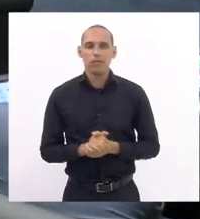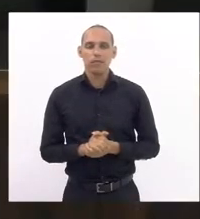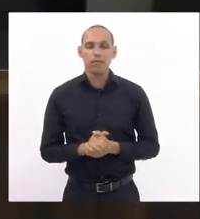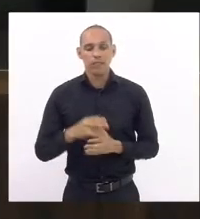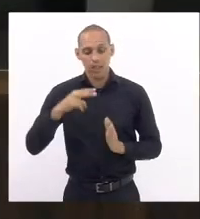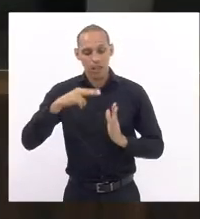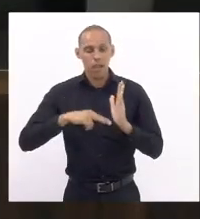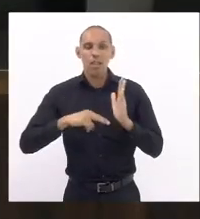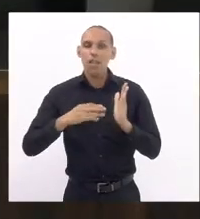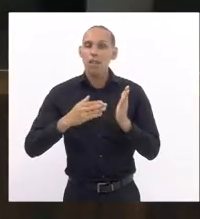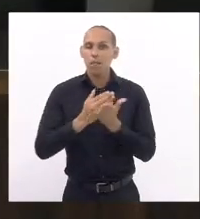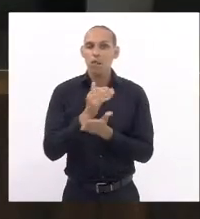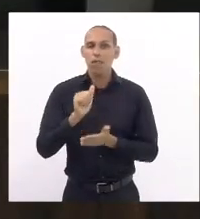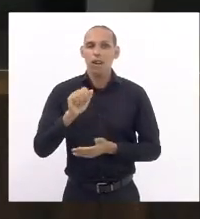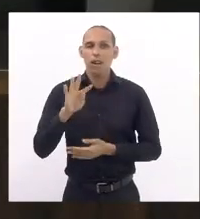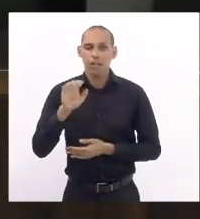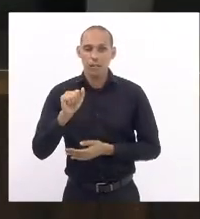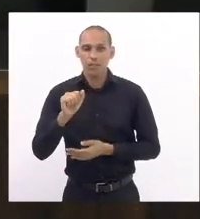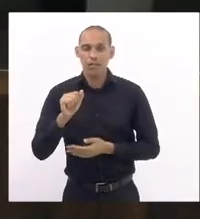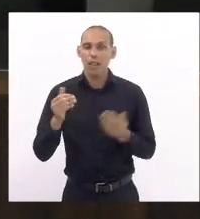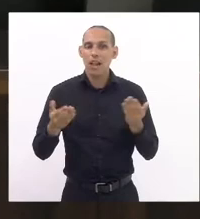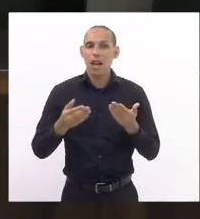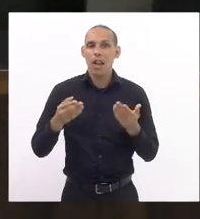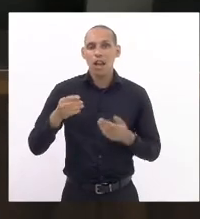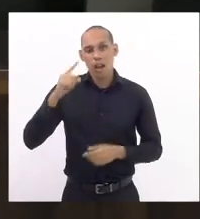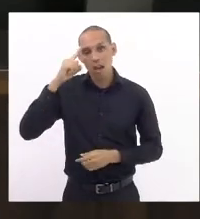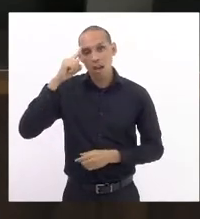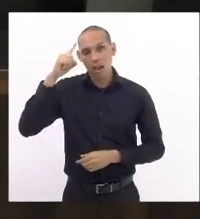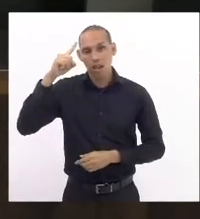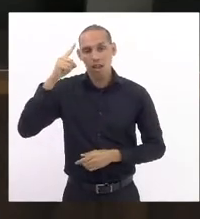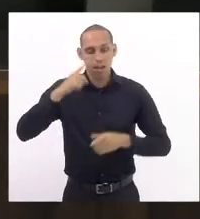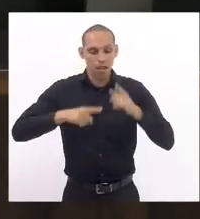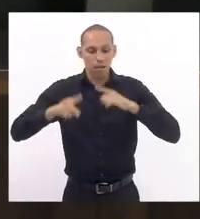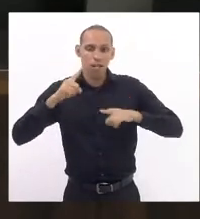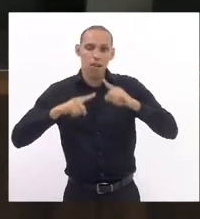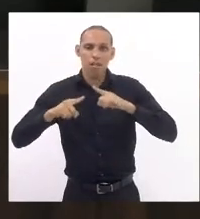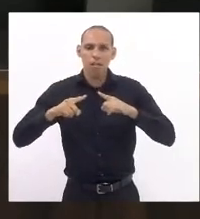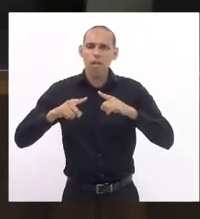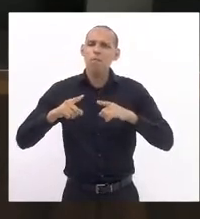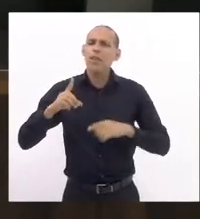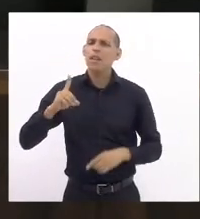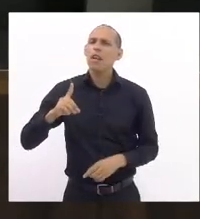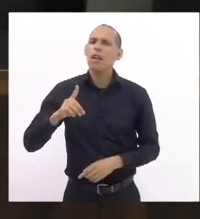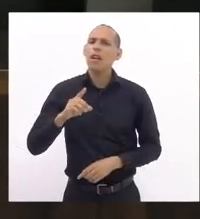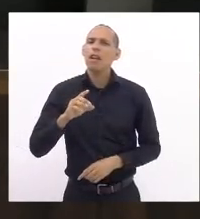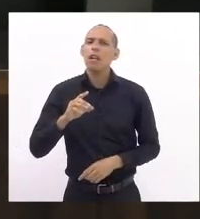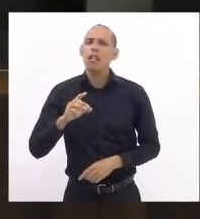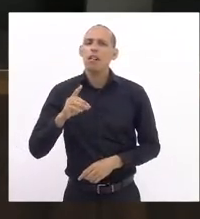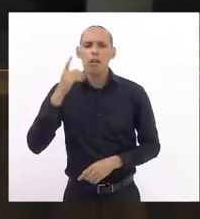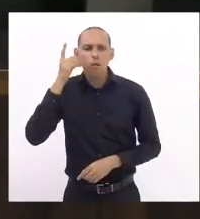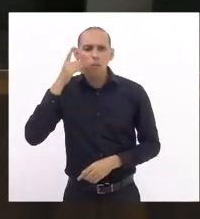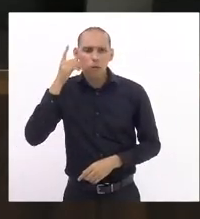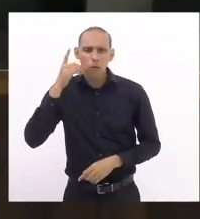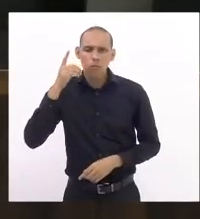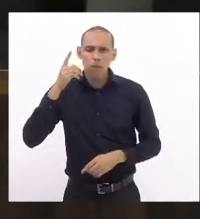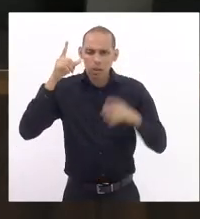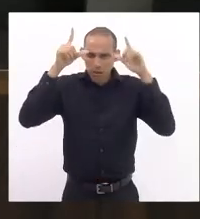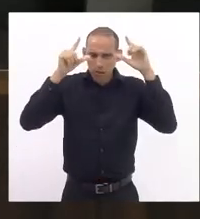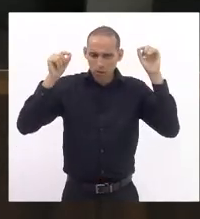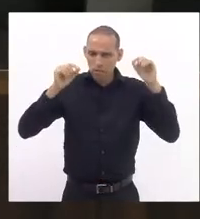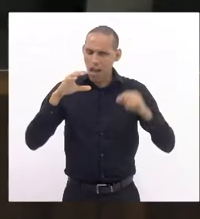Lida e aprovada a ata, passa-se a ordem do dia. Deputada enfermeira, deixa, é rápido a questão de